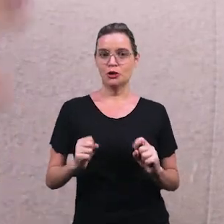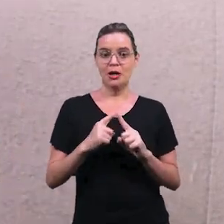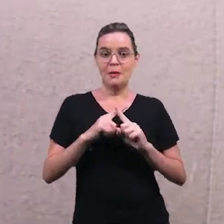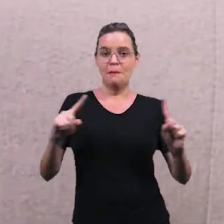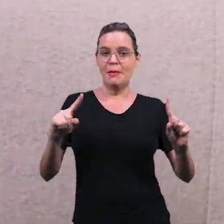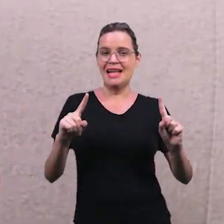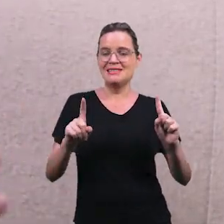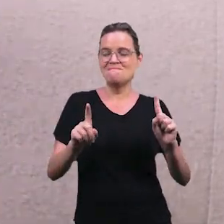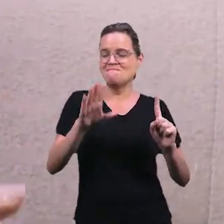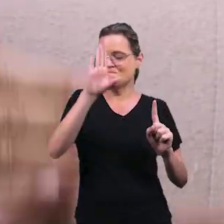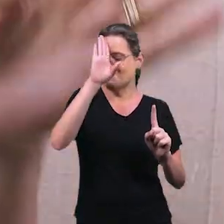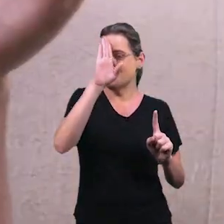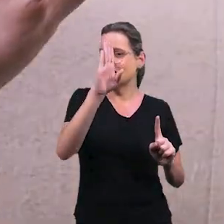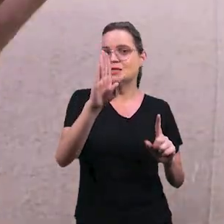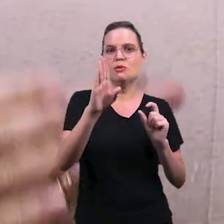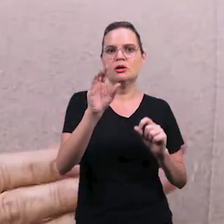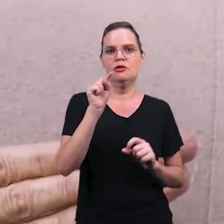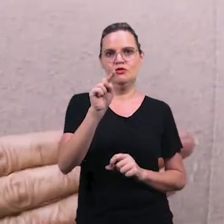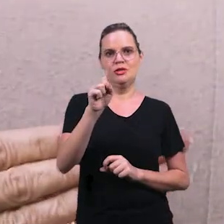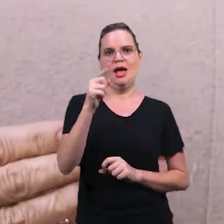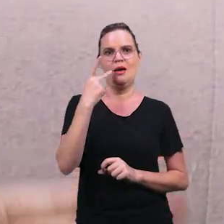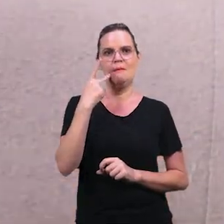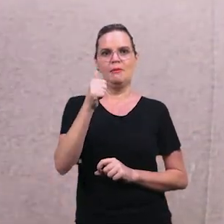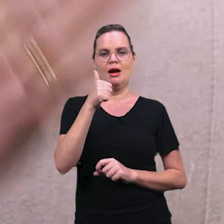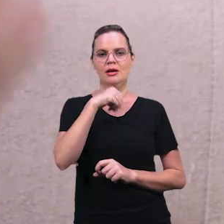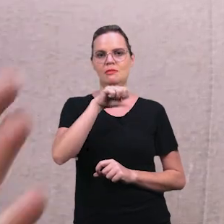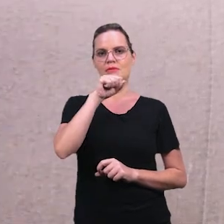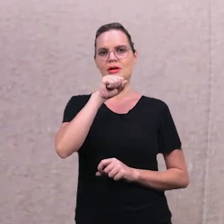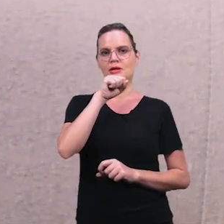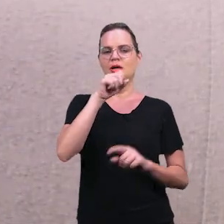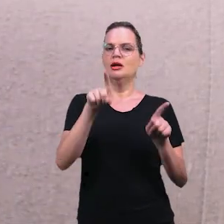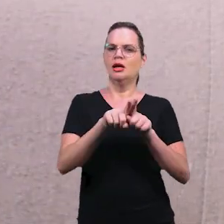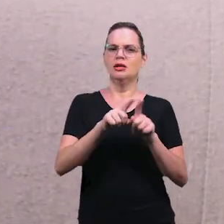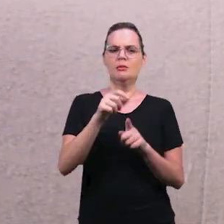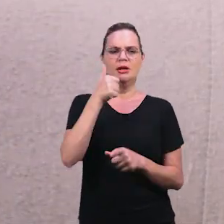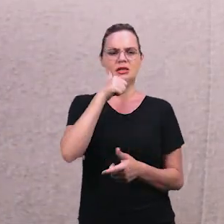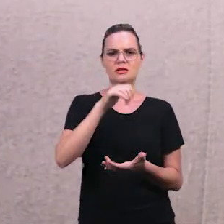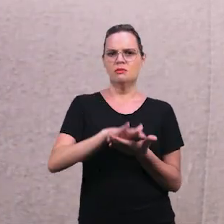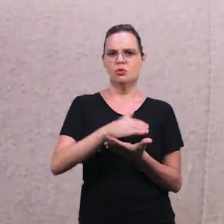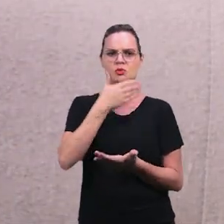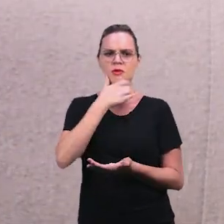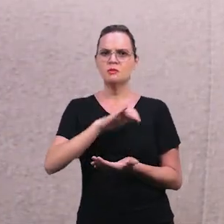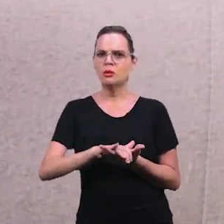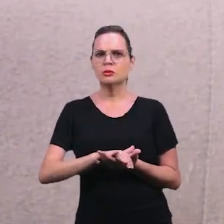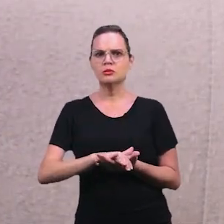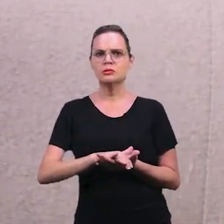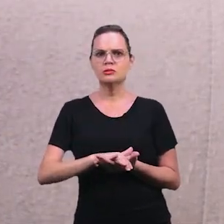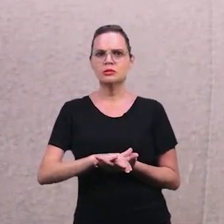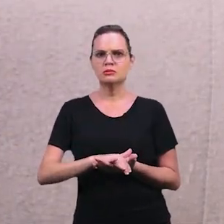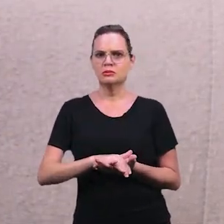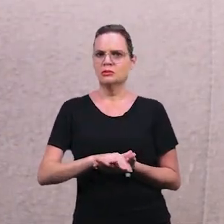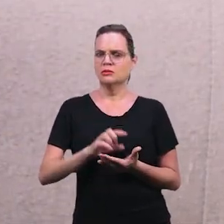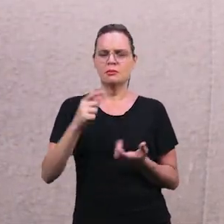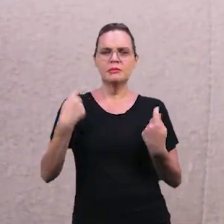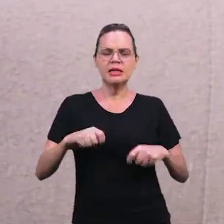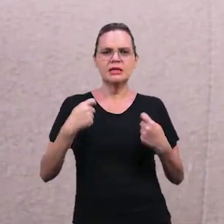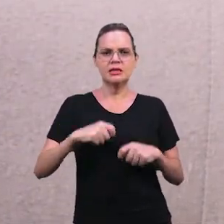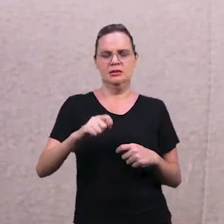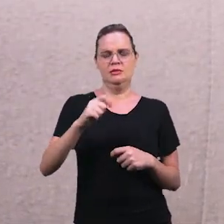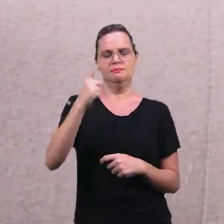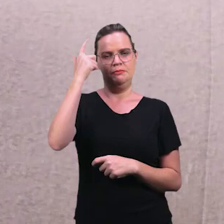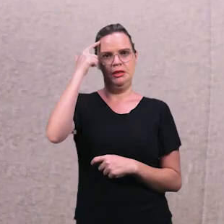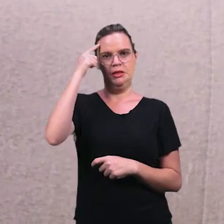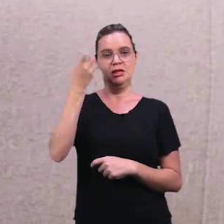Mas primeiro você é mãe e esposa. Não tem do que fugir, entendeu? Então eu acho assim, se